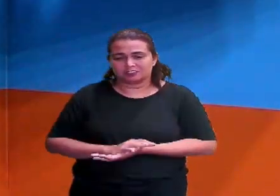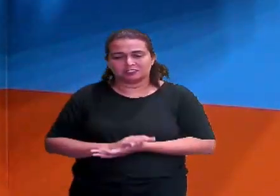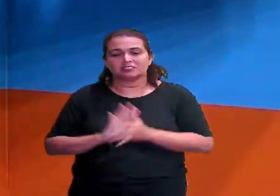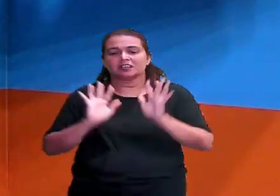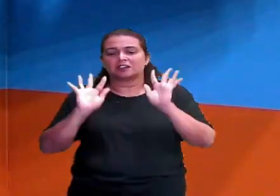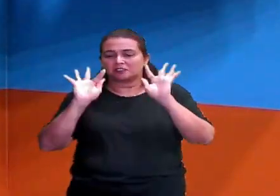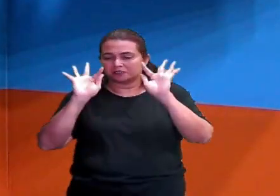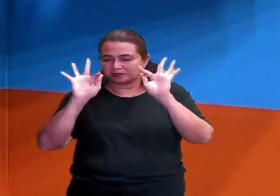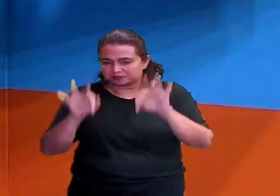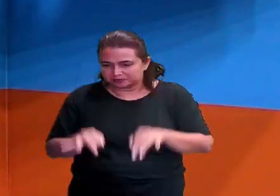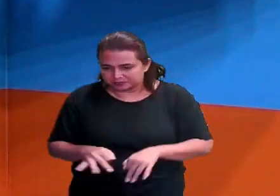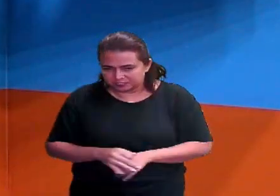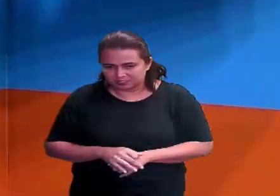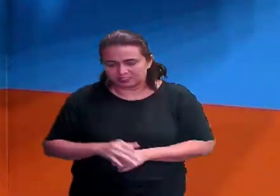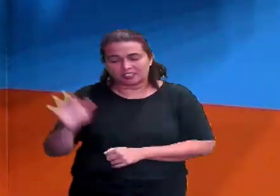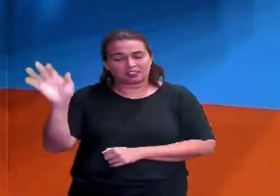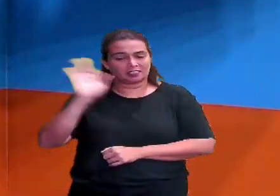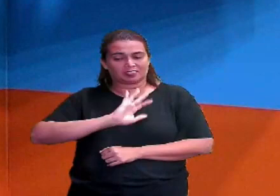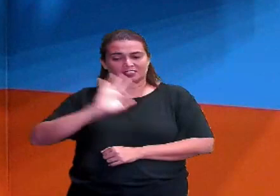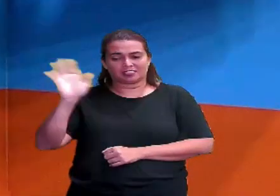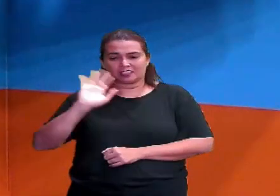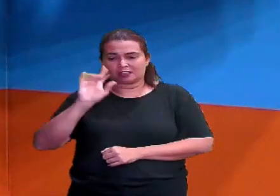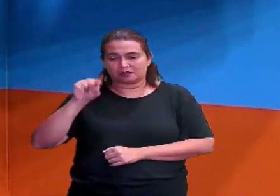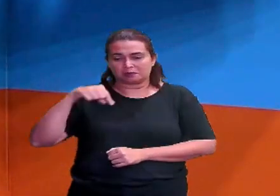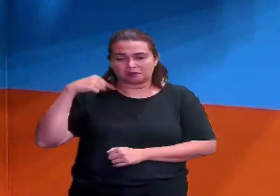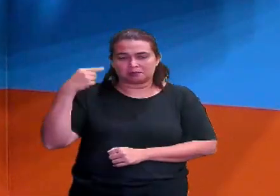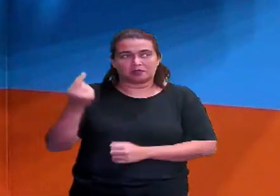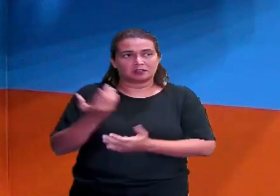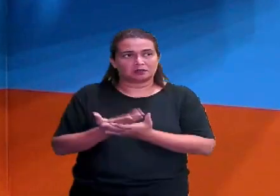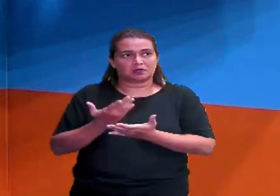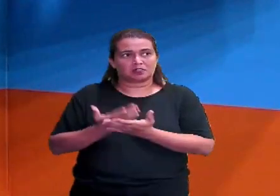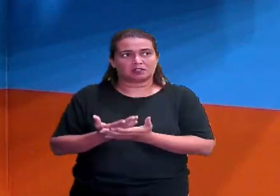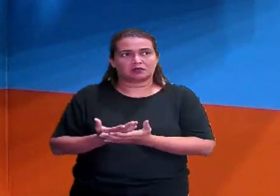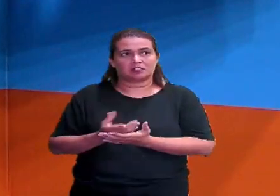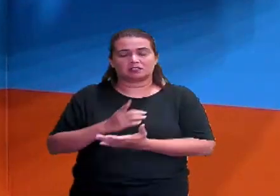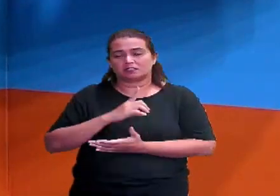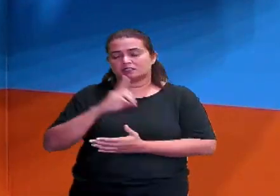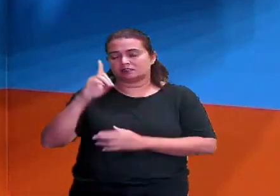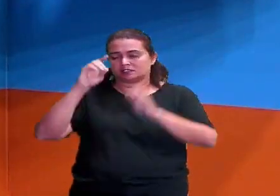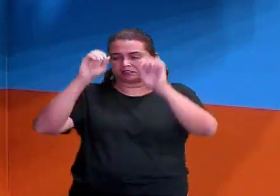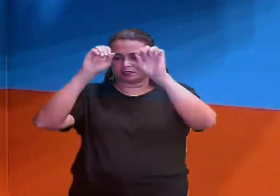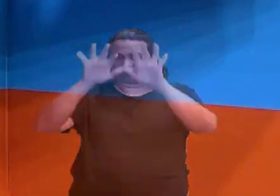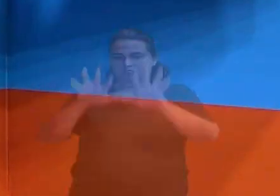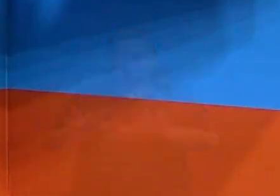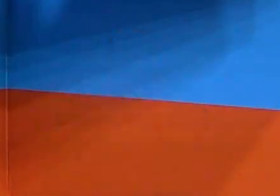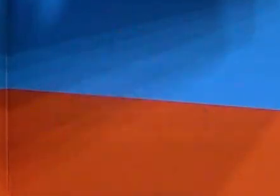é só. Até a próxima aula e fiquem todos na paz.